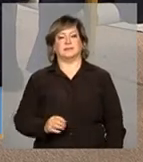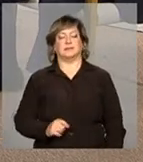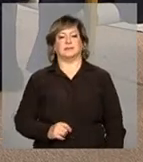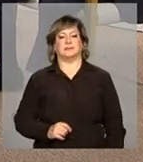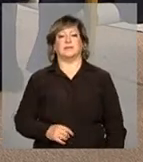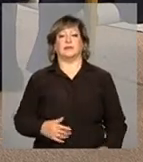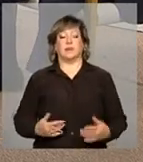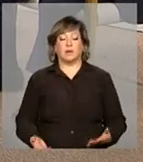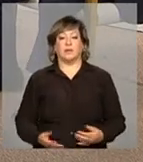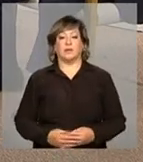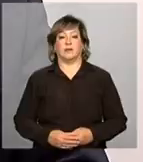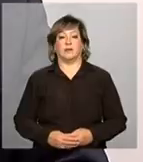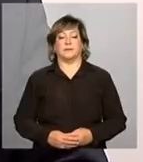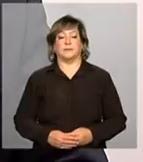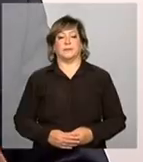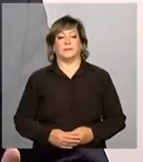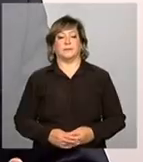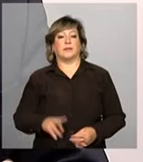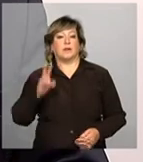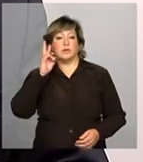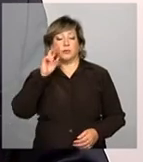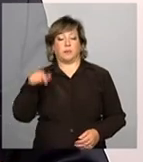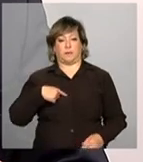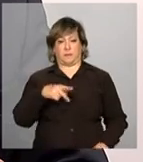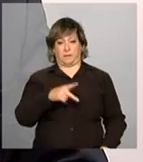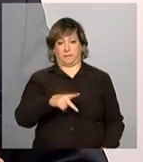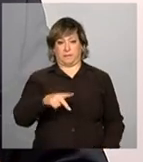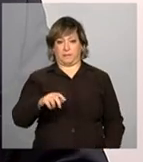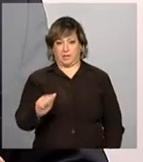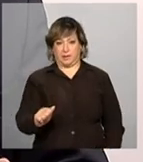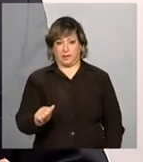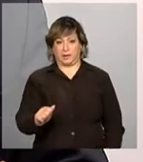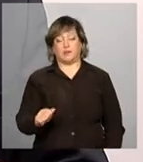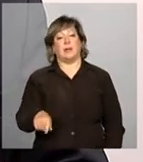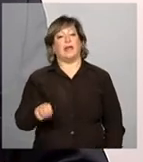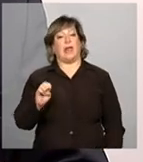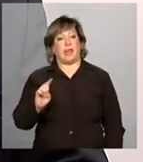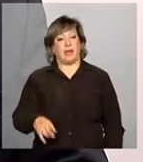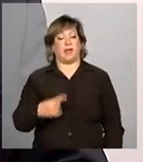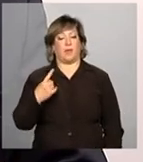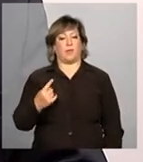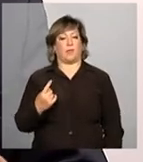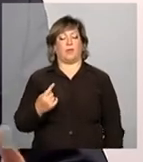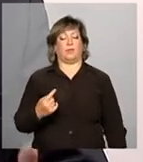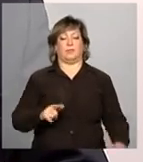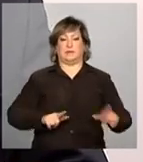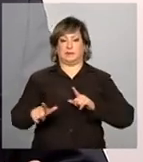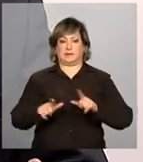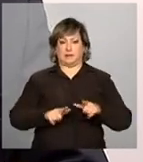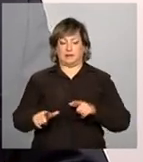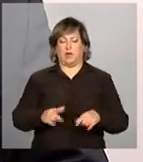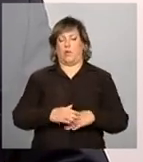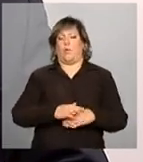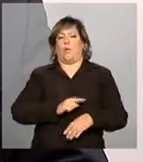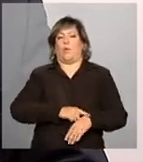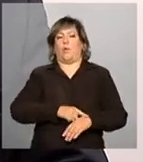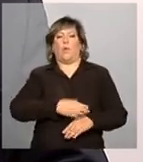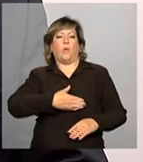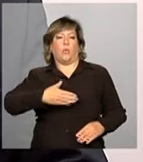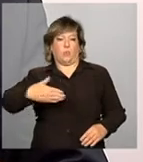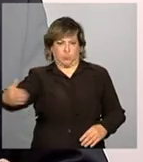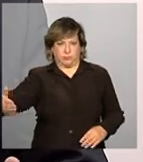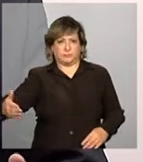então assim em relação ao plano plurianual ele ele é um instrumento de planejamento de longo prazo né